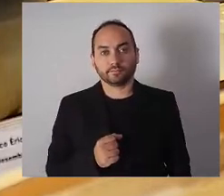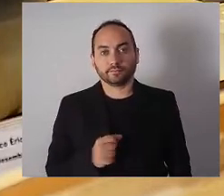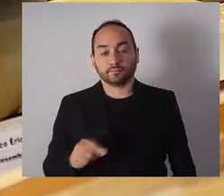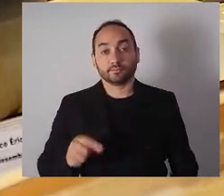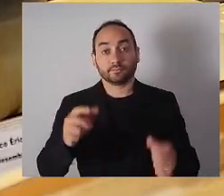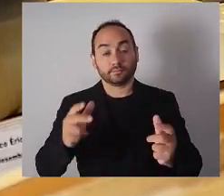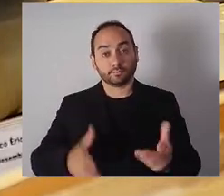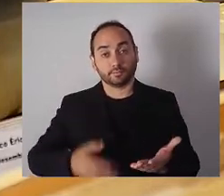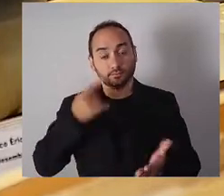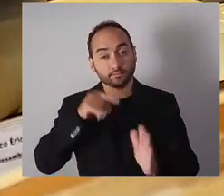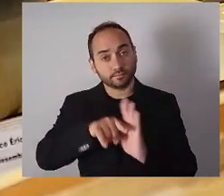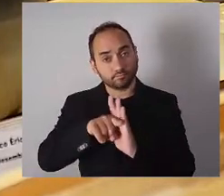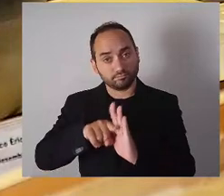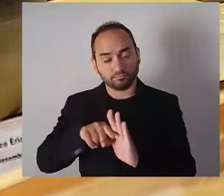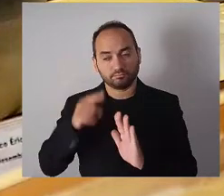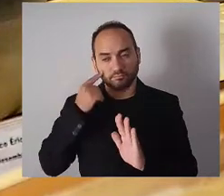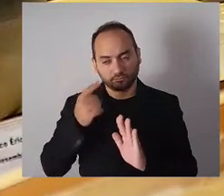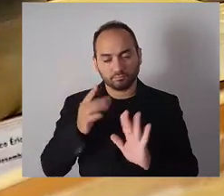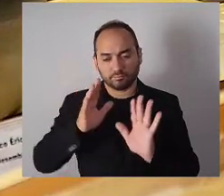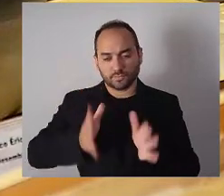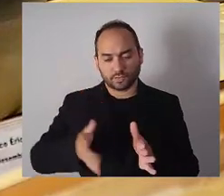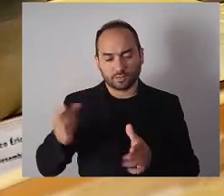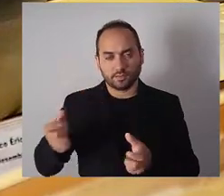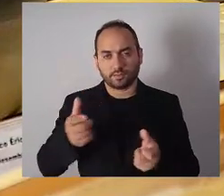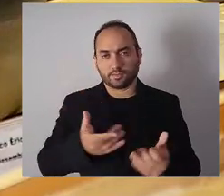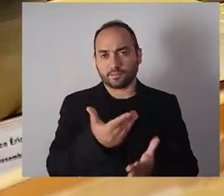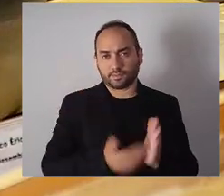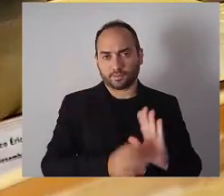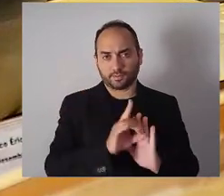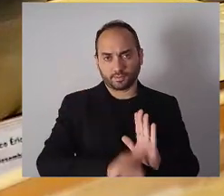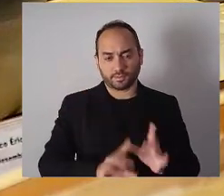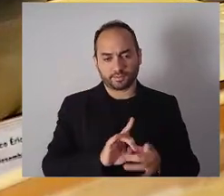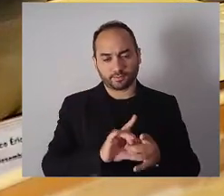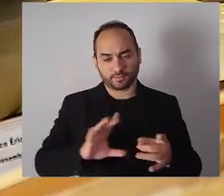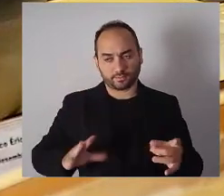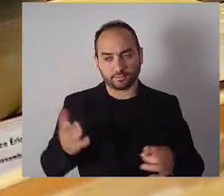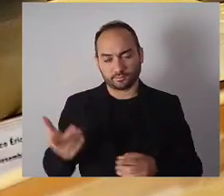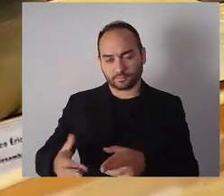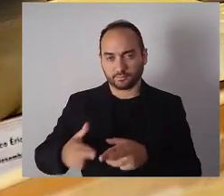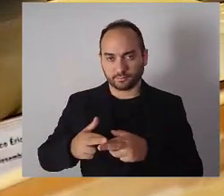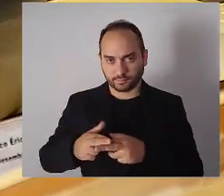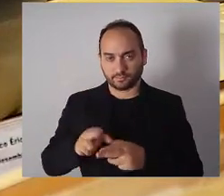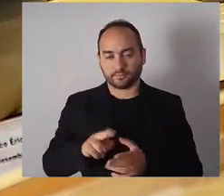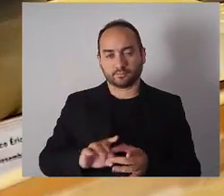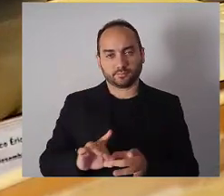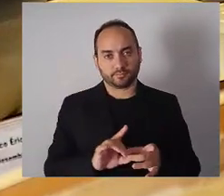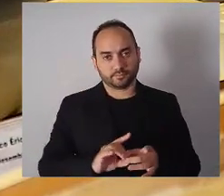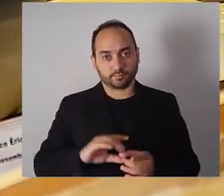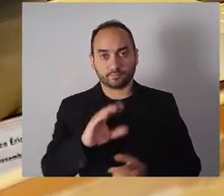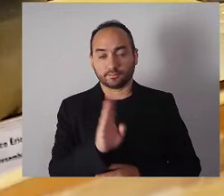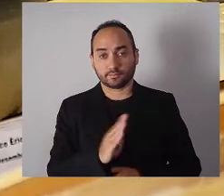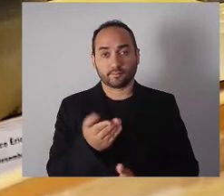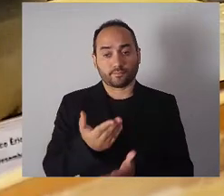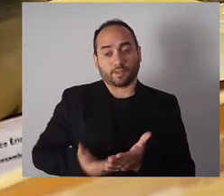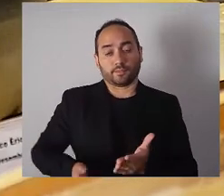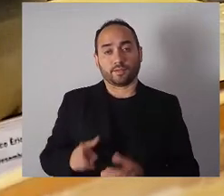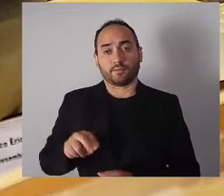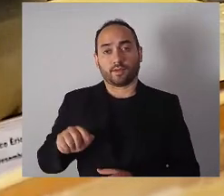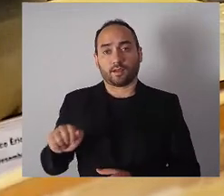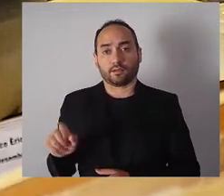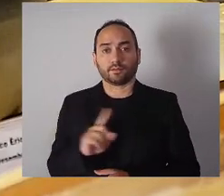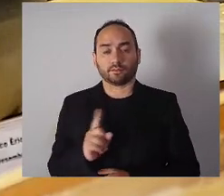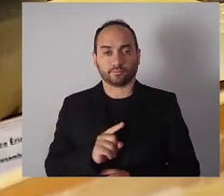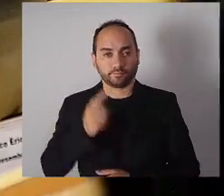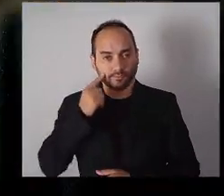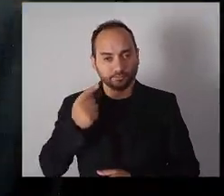contexto verificado, é forçoso reconhecer a justa causa para a desfiliação partidária do recorrente do União Brasil sem a perda do mandato eletivo, nos termos